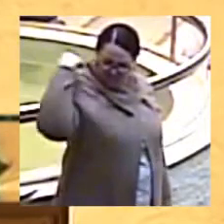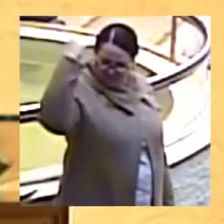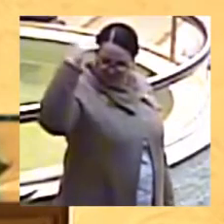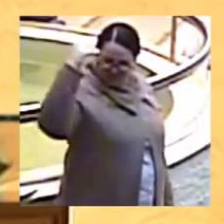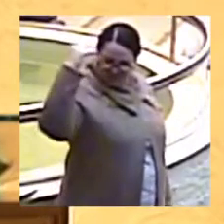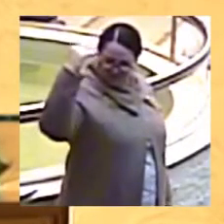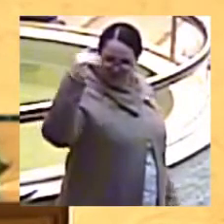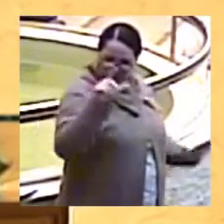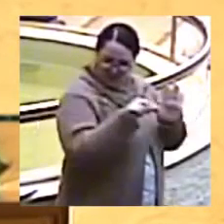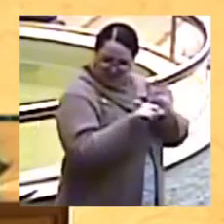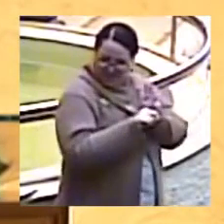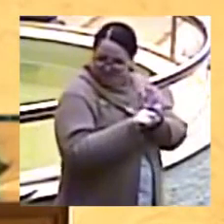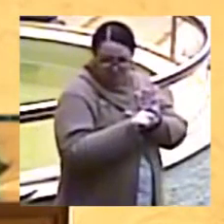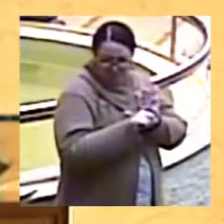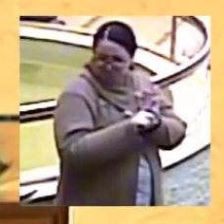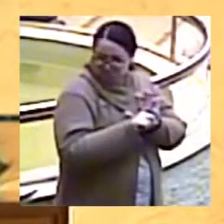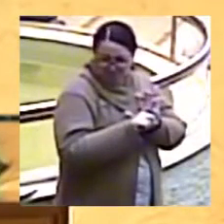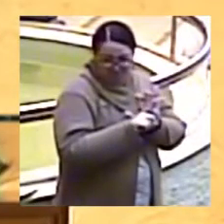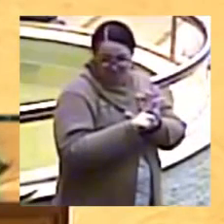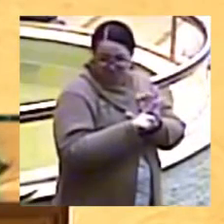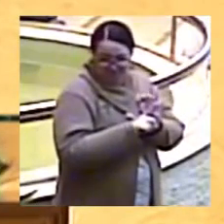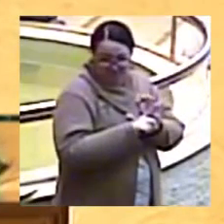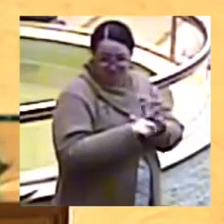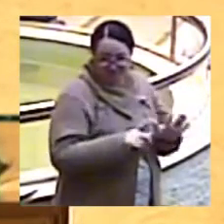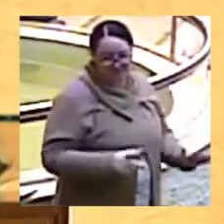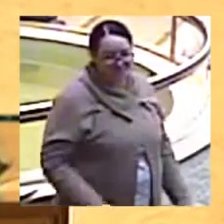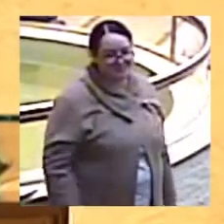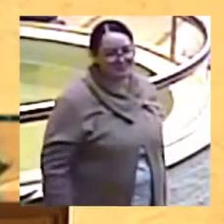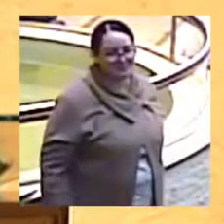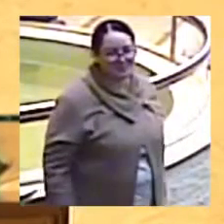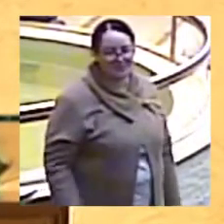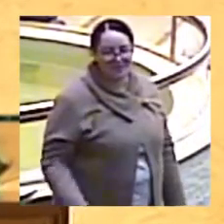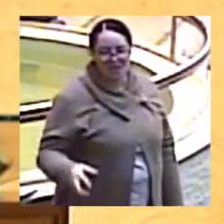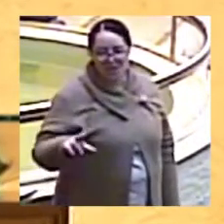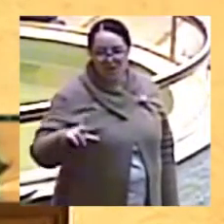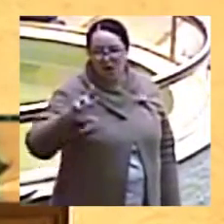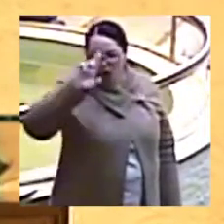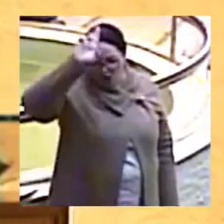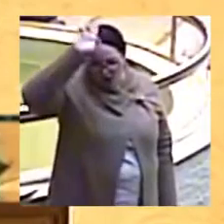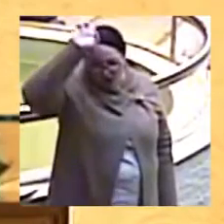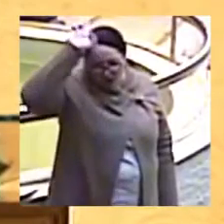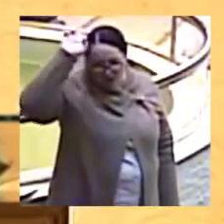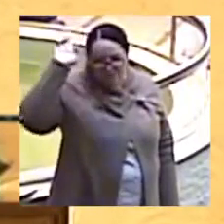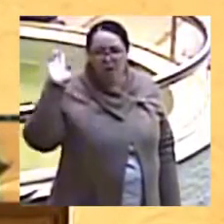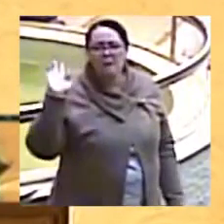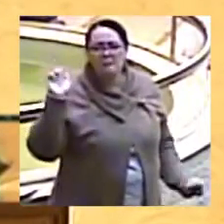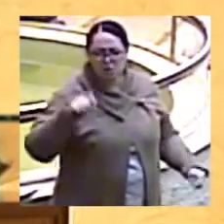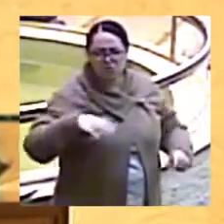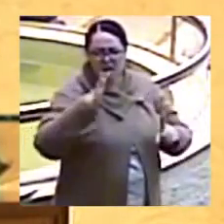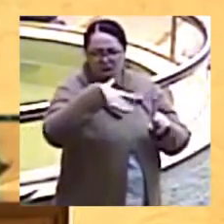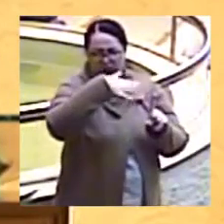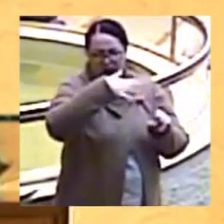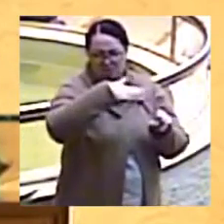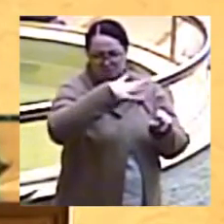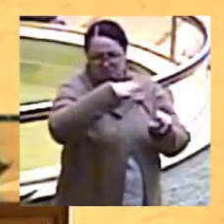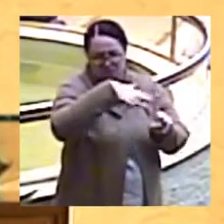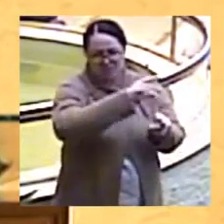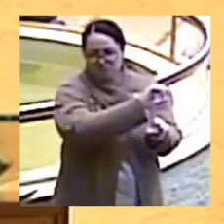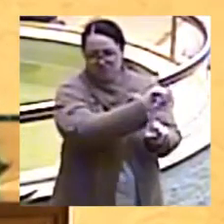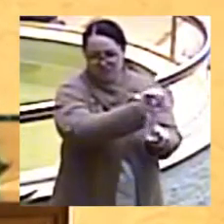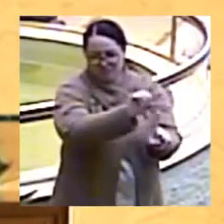Então, viver no Império Romano e adorar vários deuses, era ser considerado